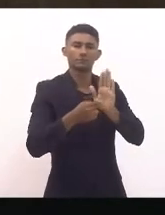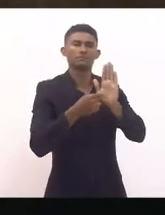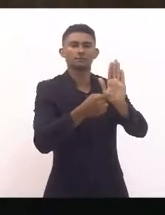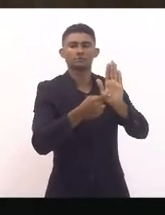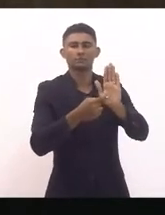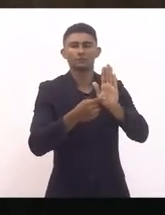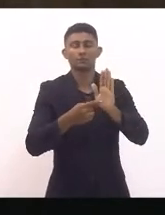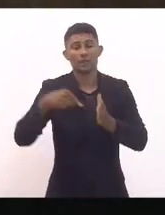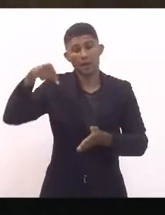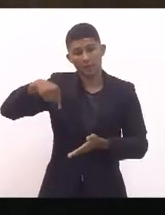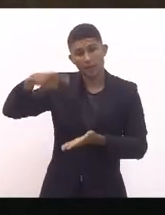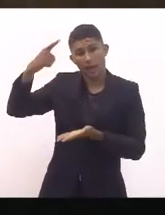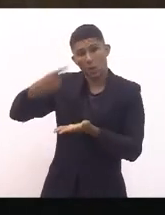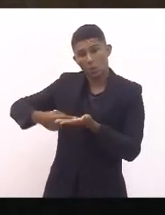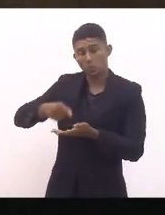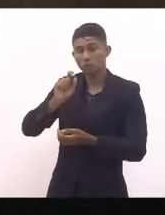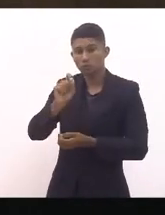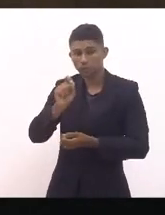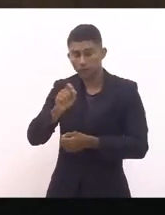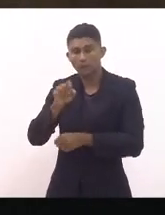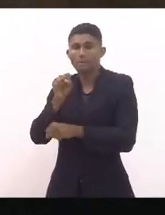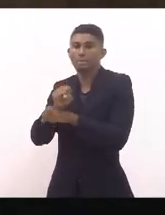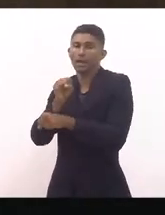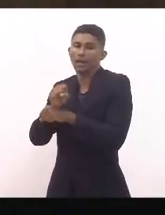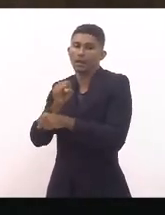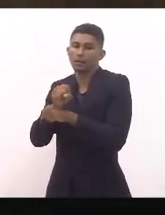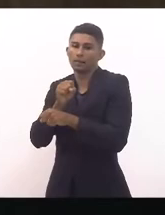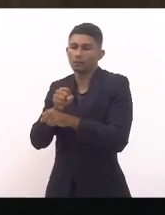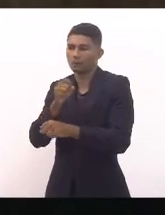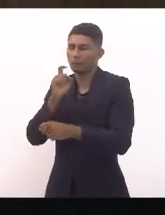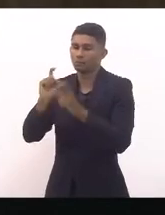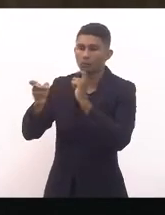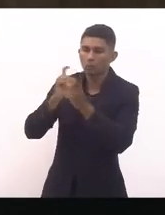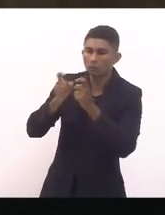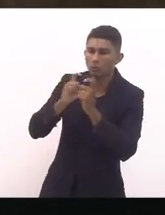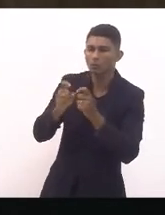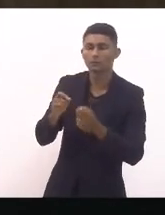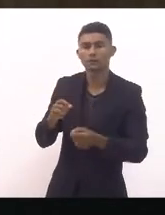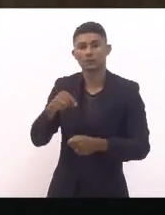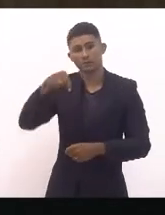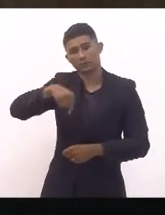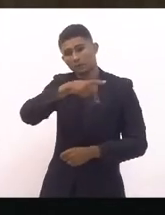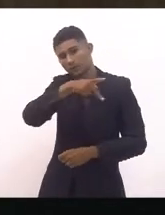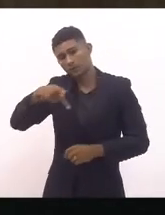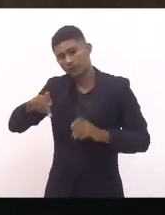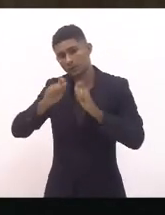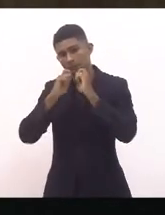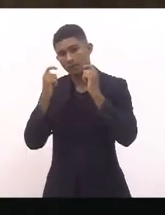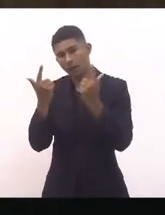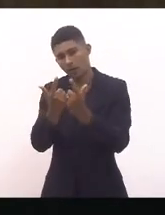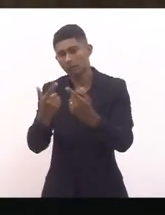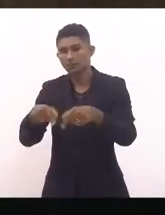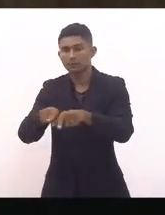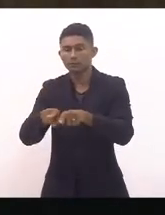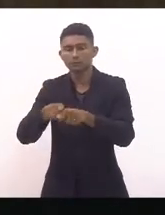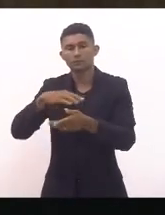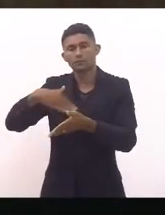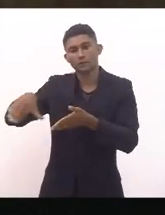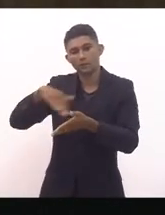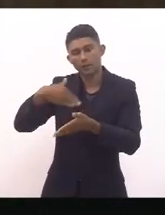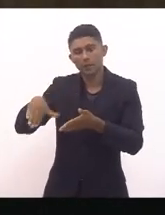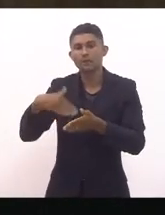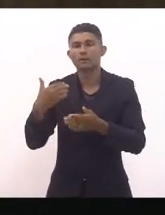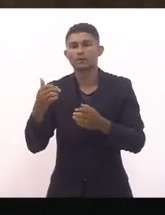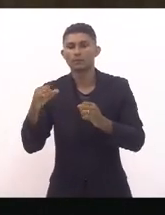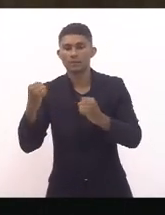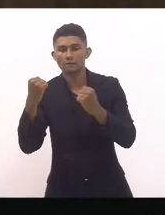aqui era aguardar a conversa entre a presidência da Casa e a Secretaria da Defesa